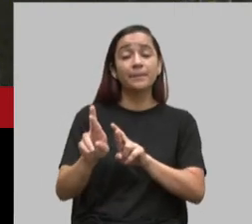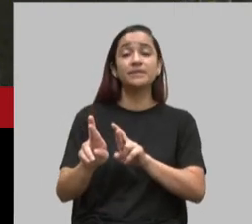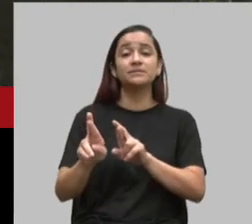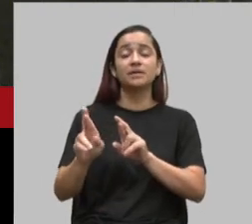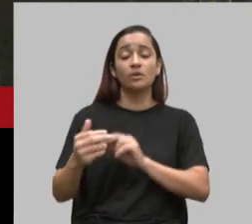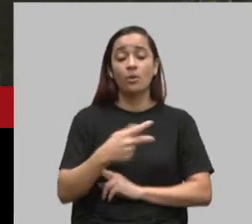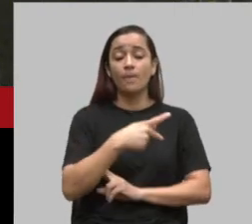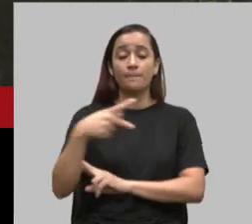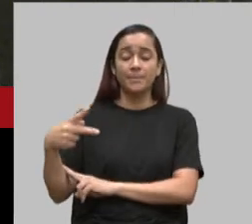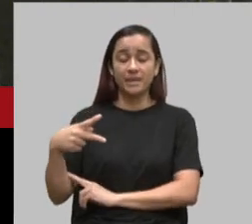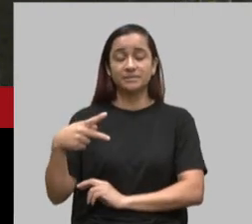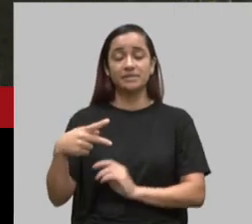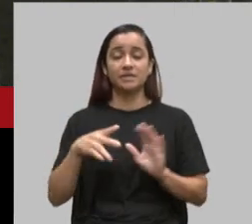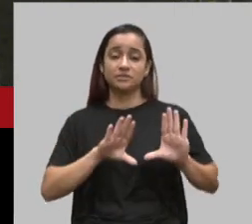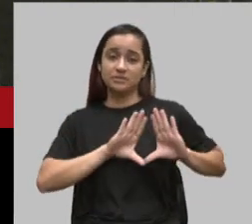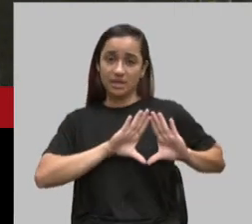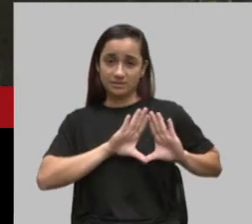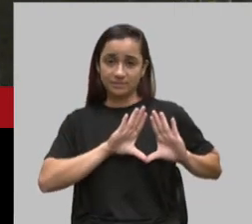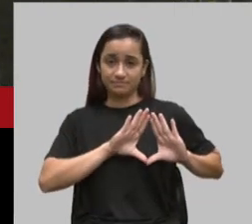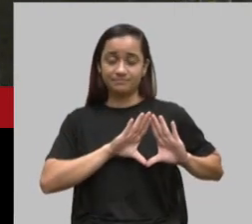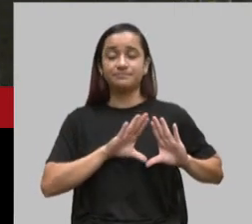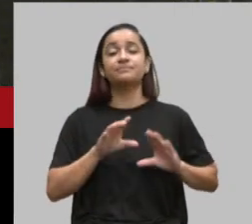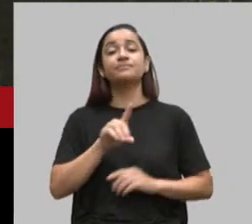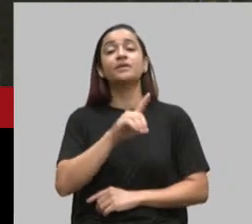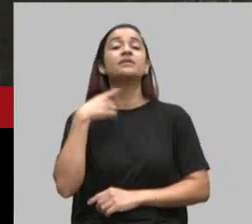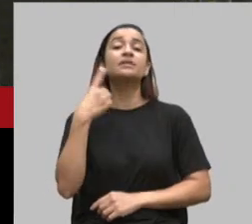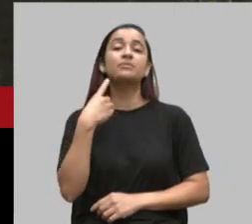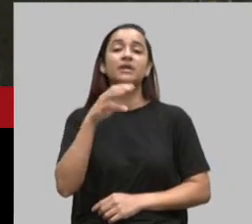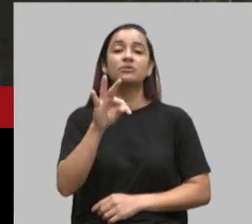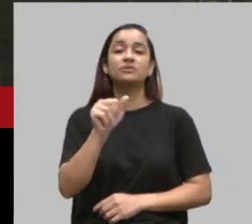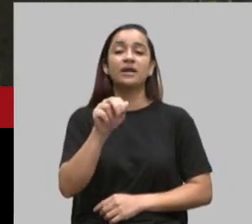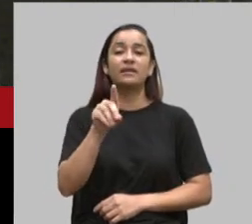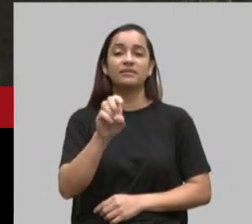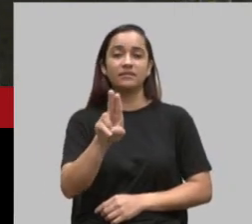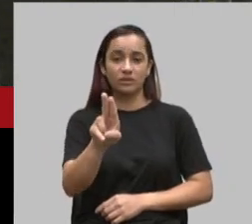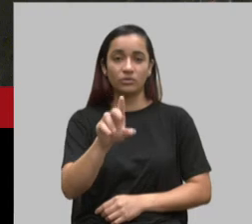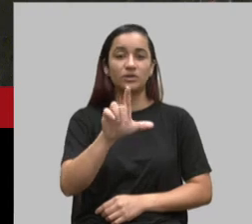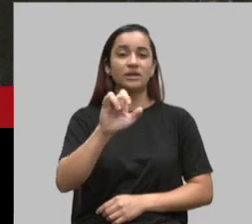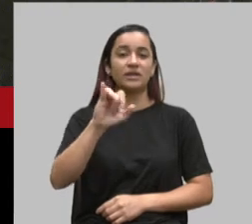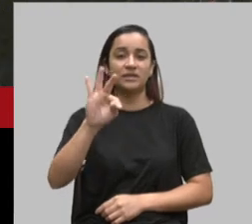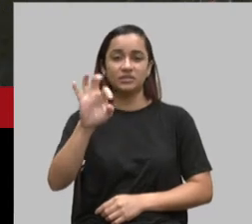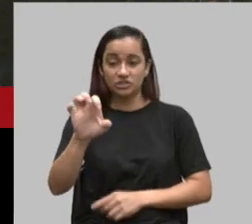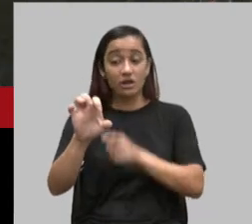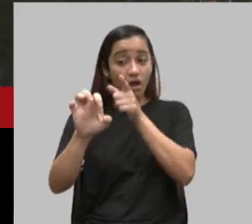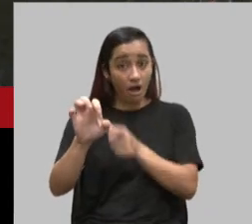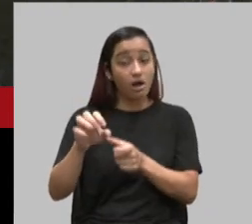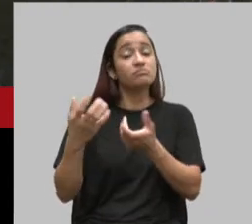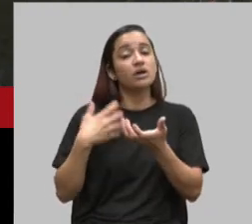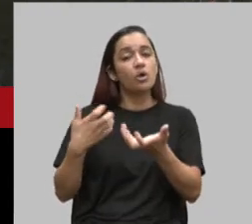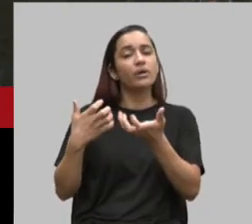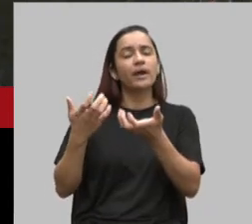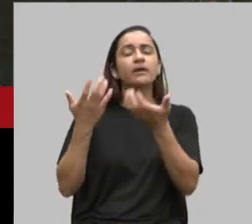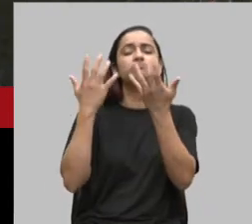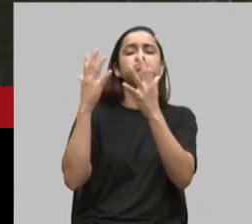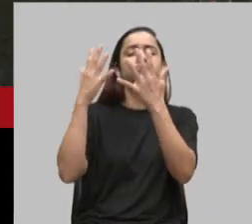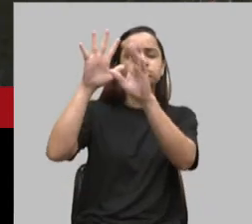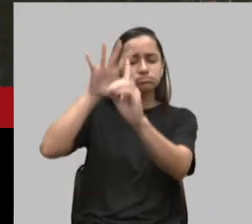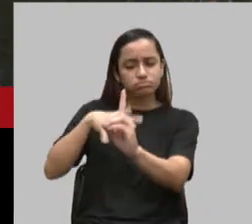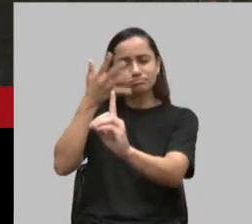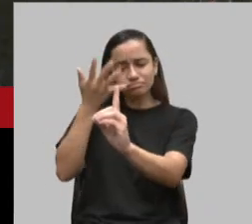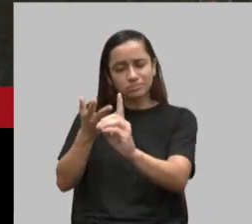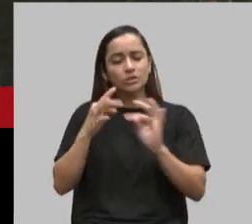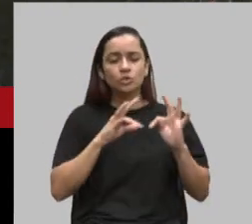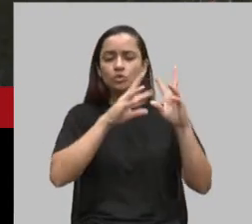Legislativa de Minas Gerais Deputado Tadeu leite em nome de quem estendo minhas Saudações aos demais membros